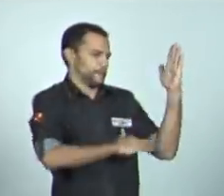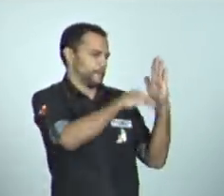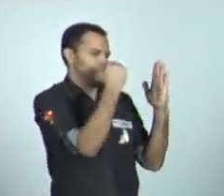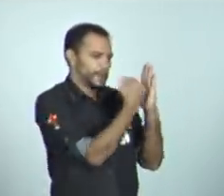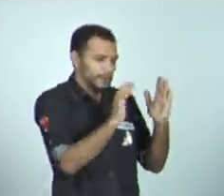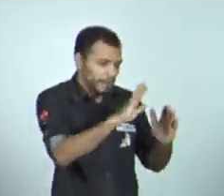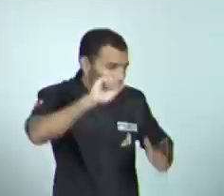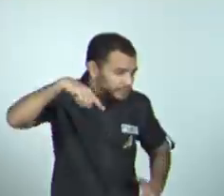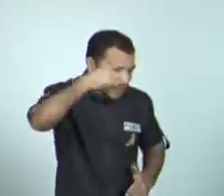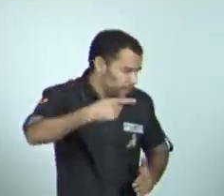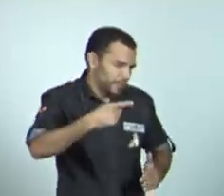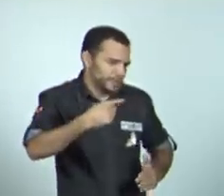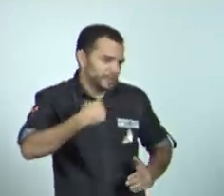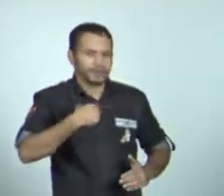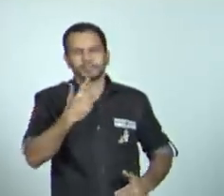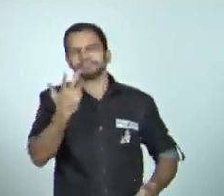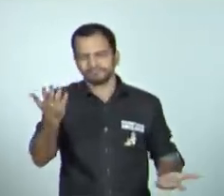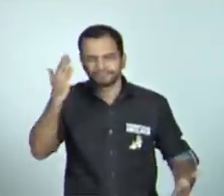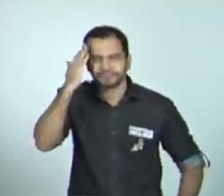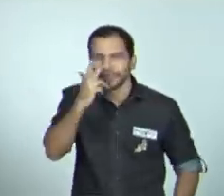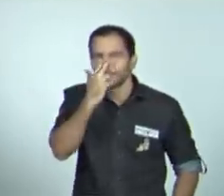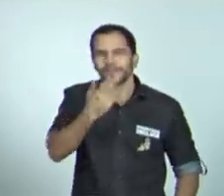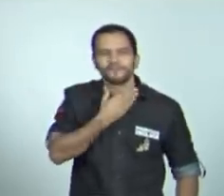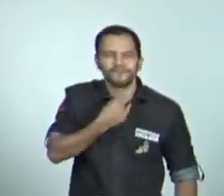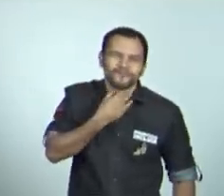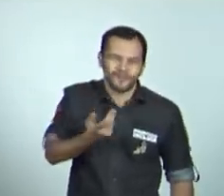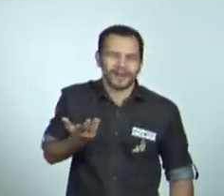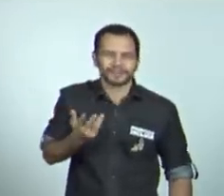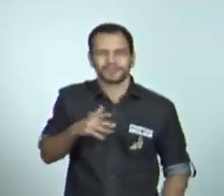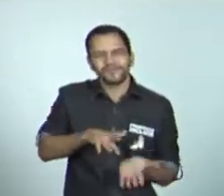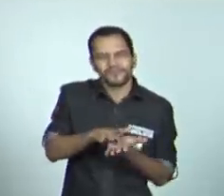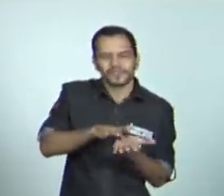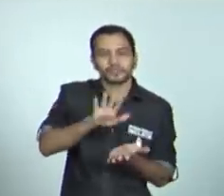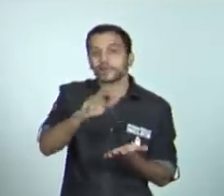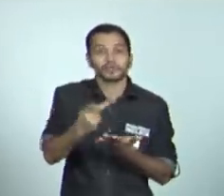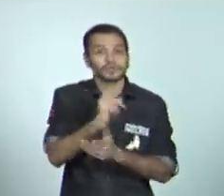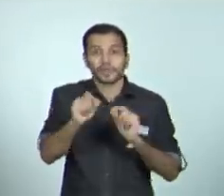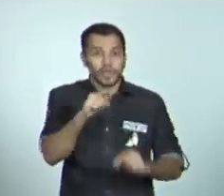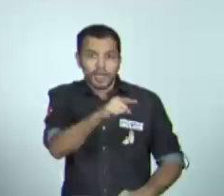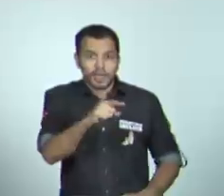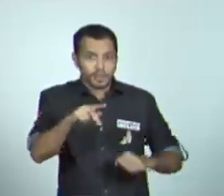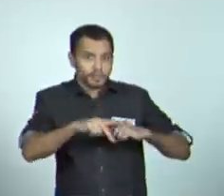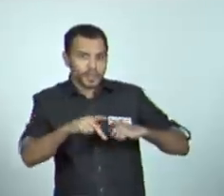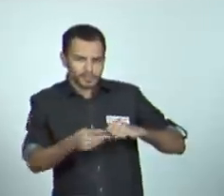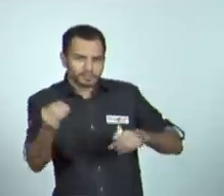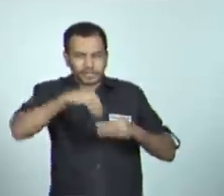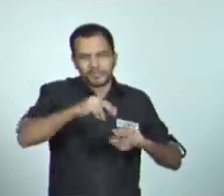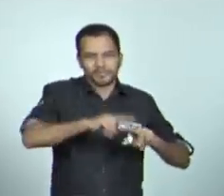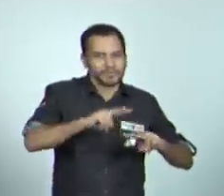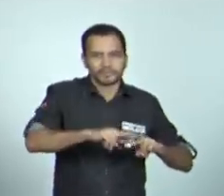páscoa um fingimento danado cara de pau e agora preto está na prisão e ele sabe que no dia seguinte